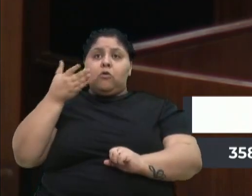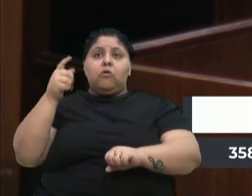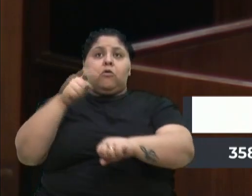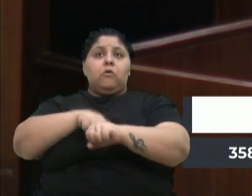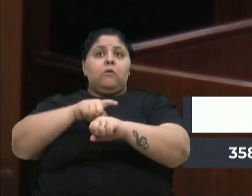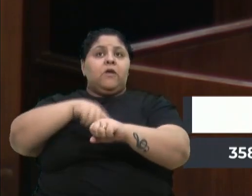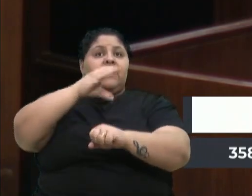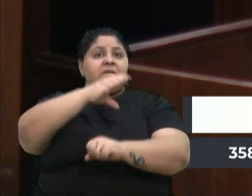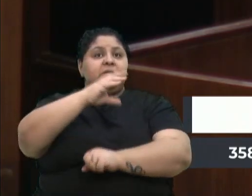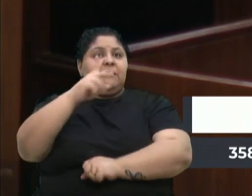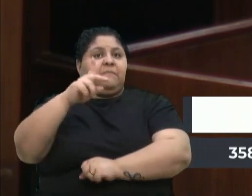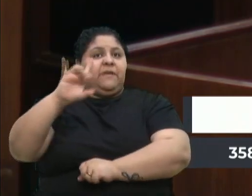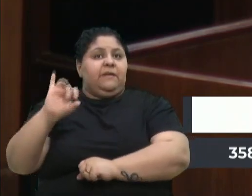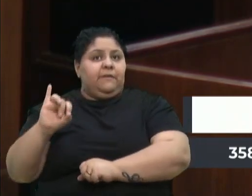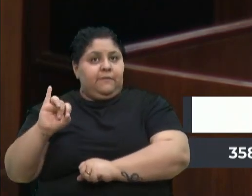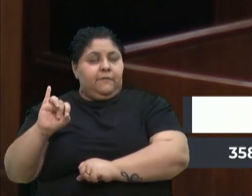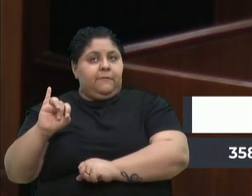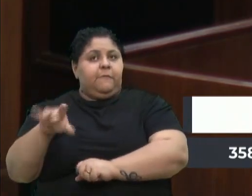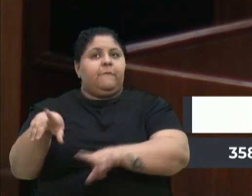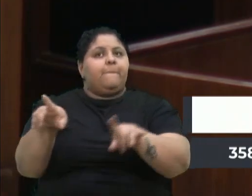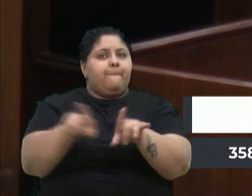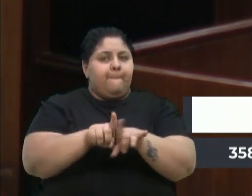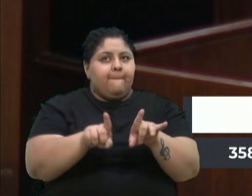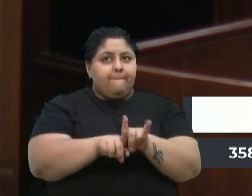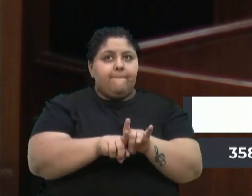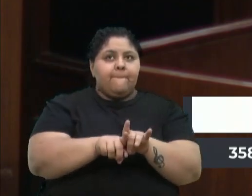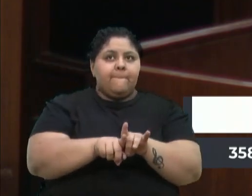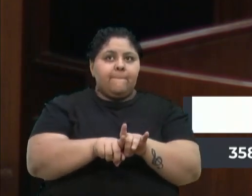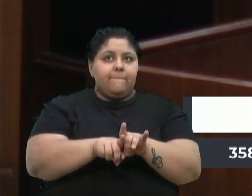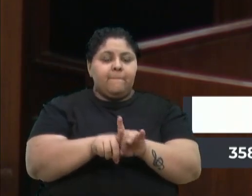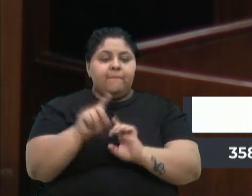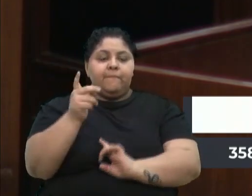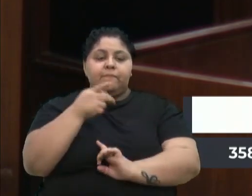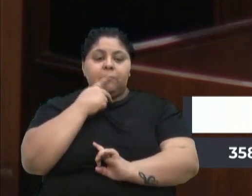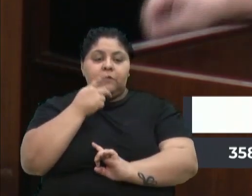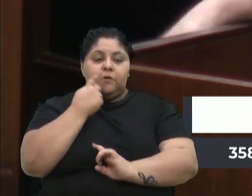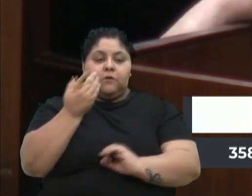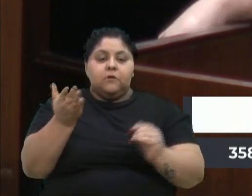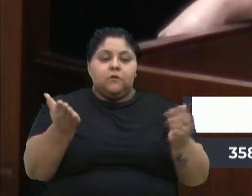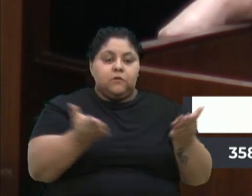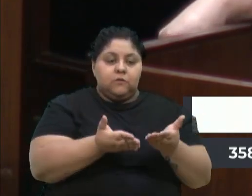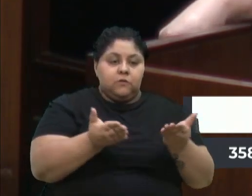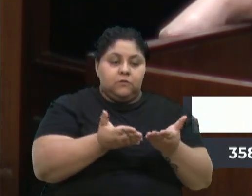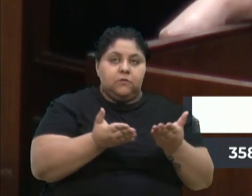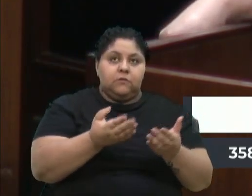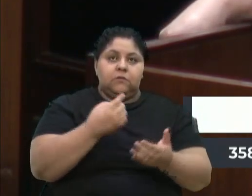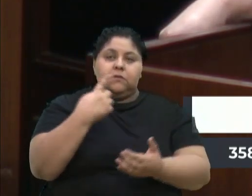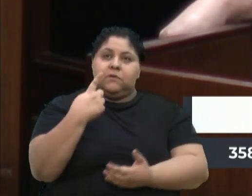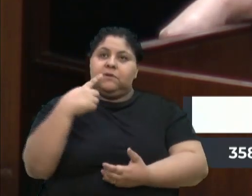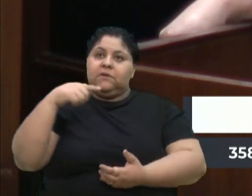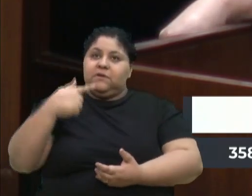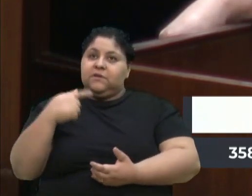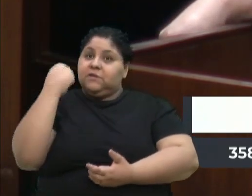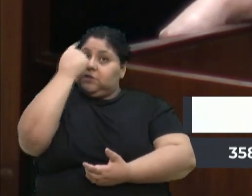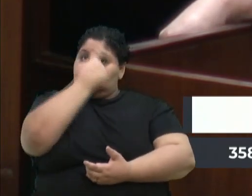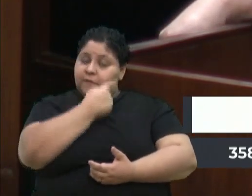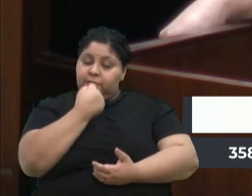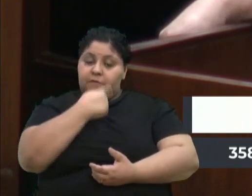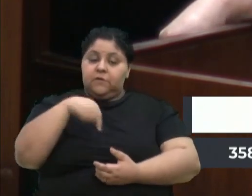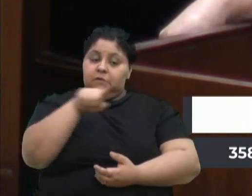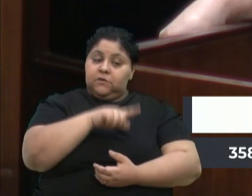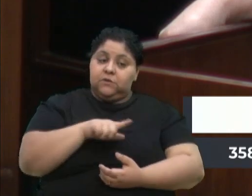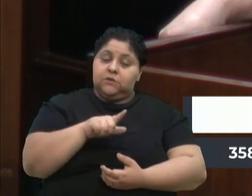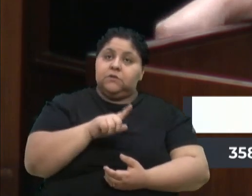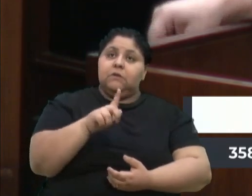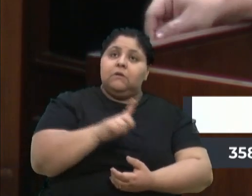CPI. E também de dizer que hoje, às 17 horas, a gente vai